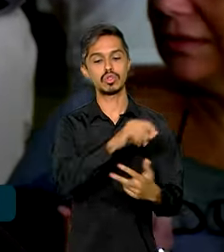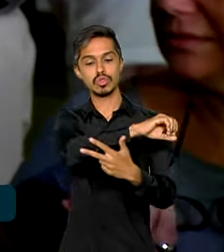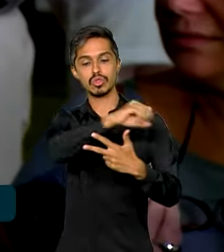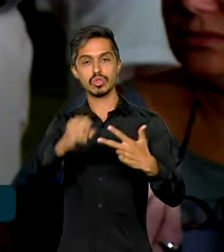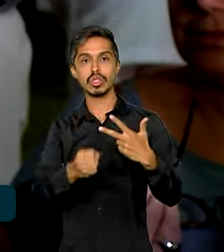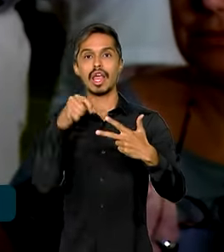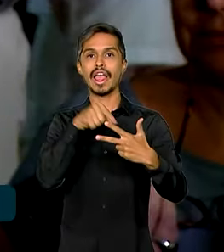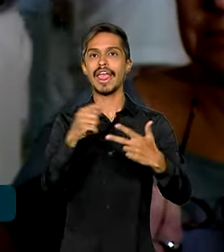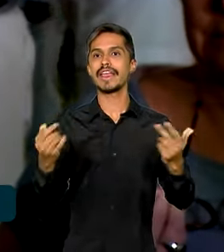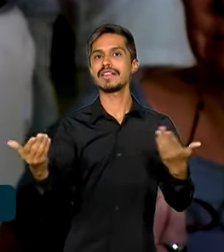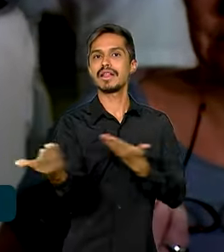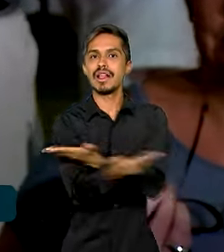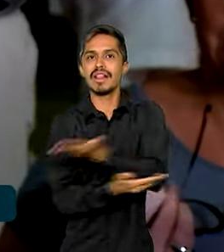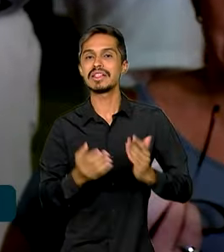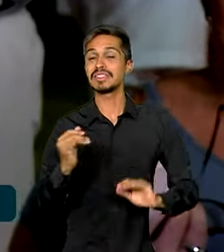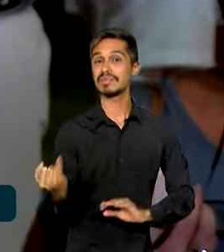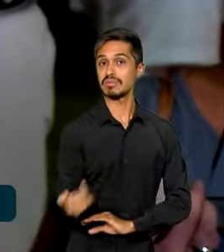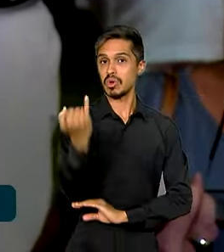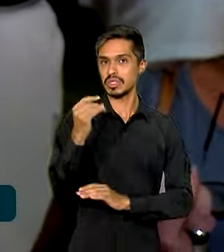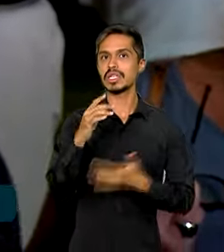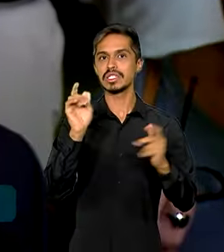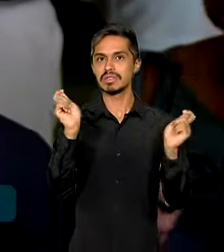poderes para que